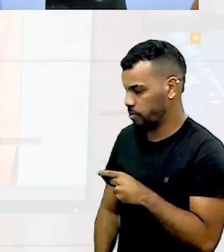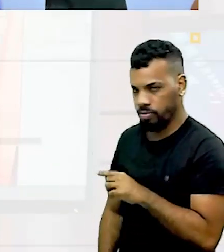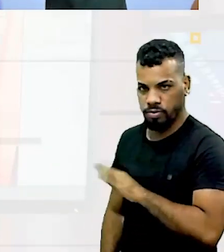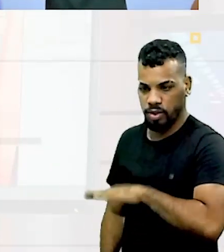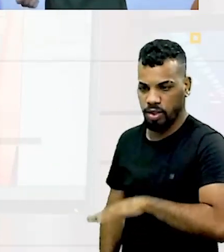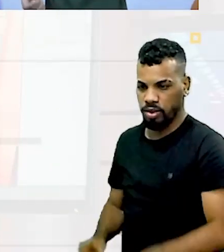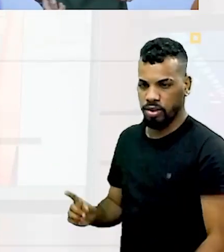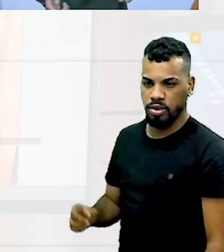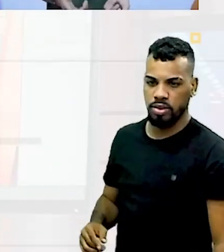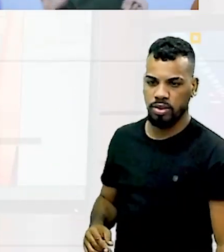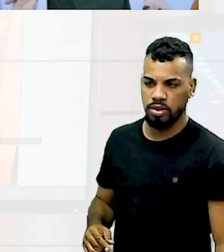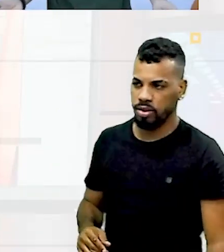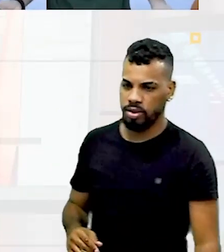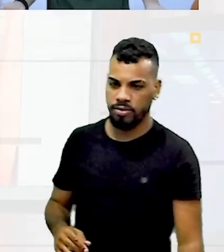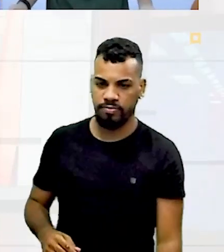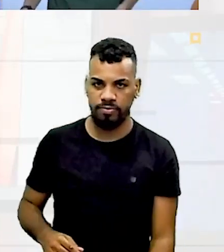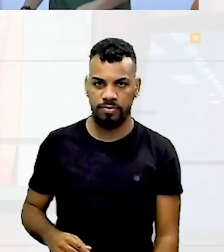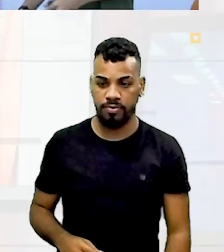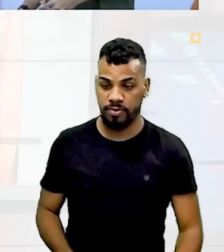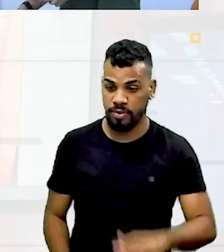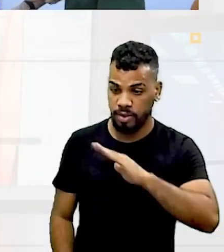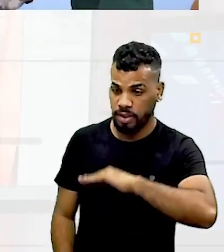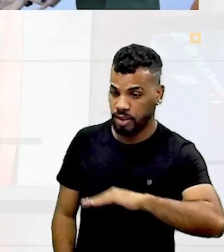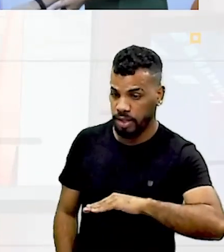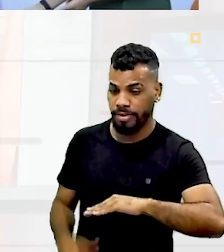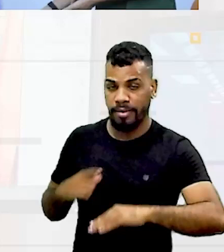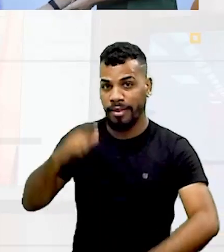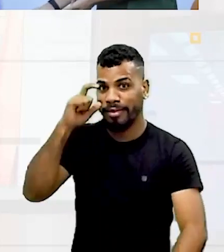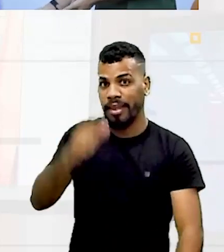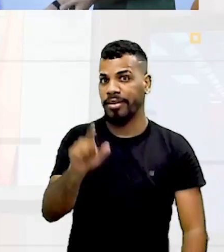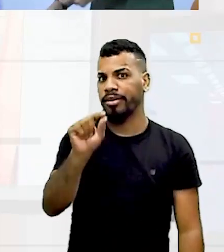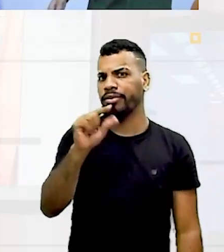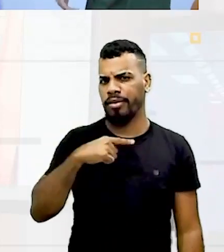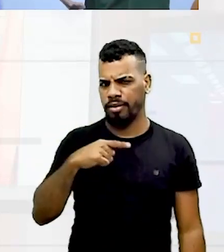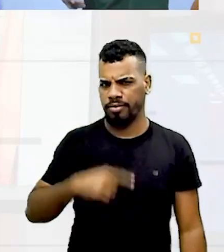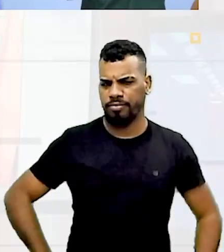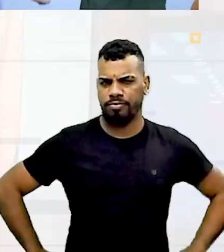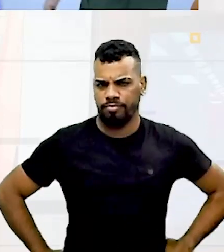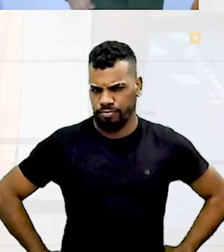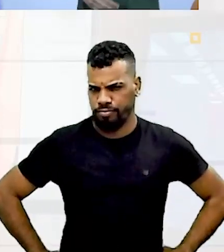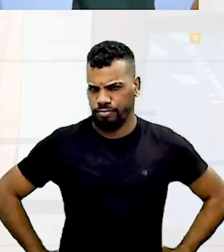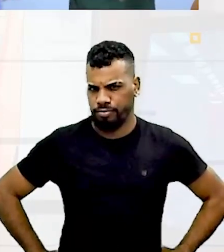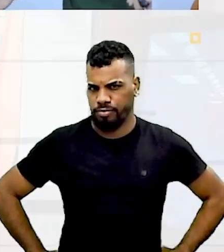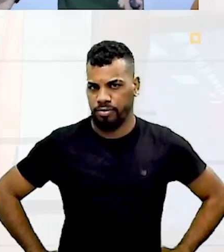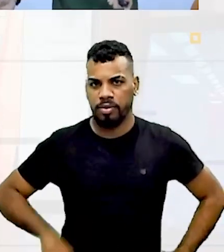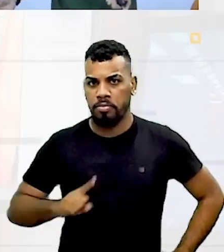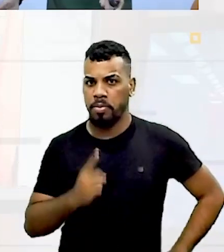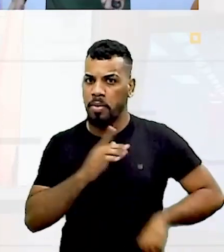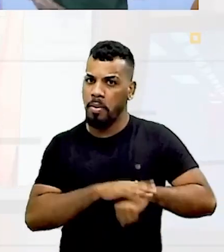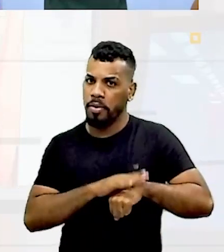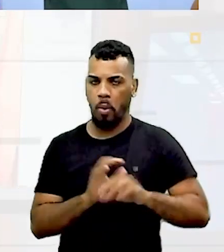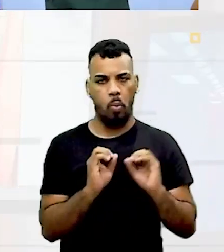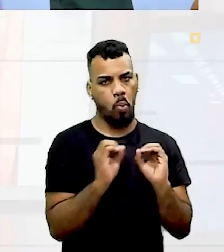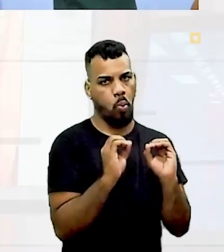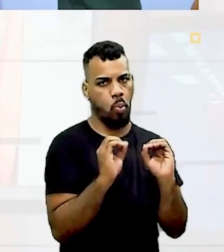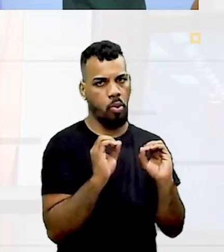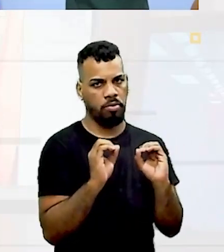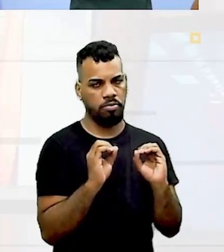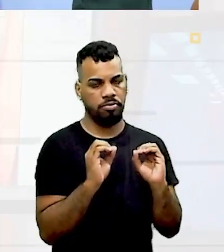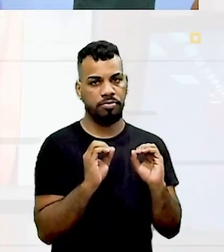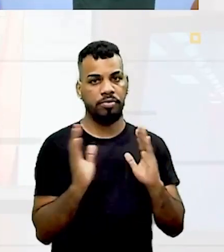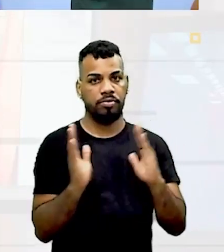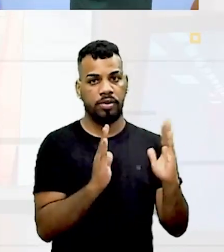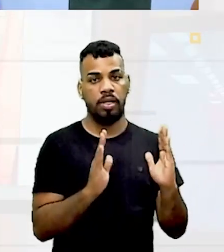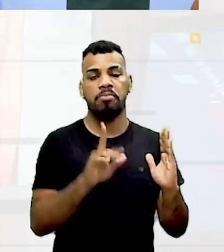mas é uma criança genérica. O que tem de interessante nessa criança? Em primeiro momento, nada. Então, o que